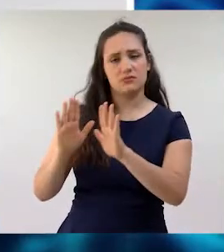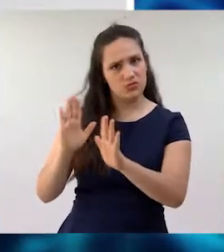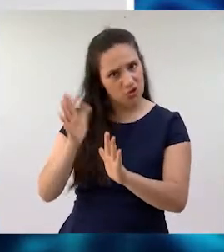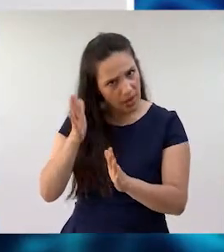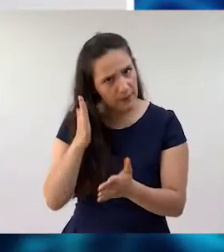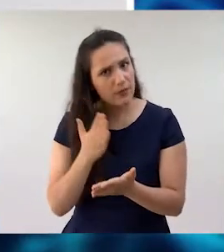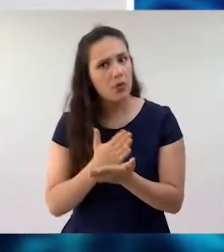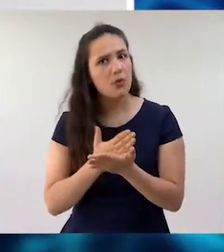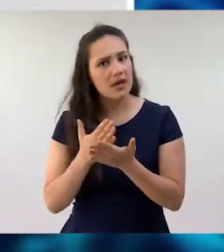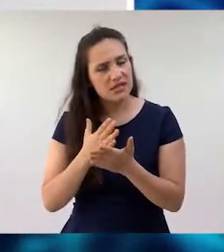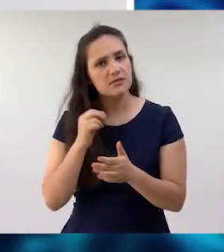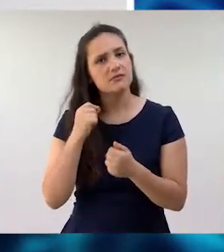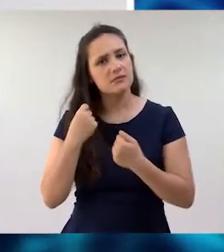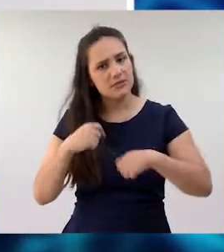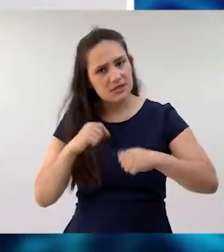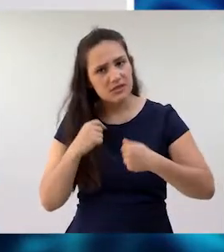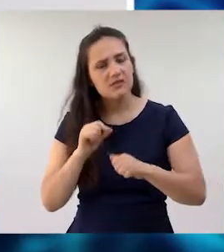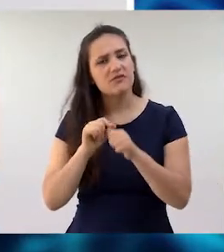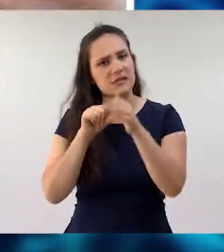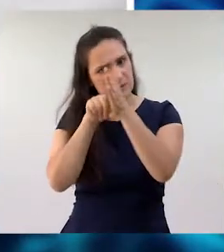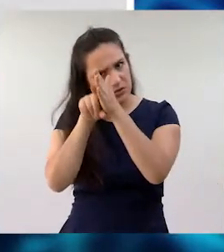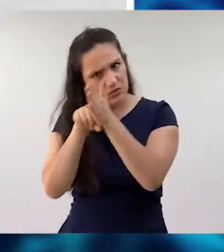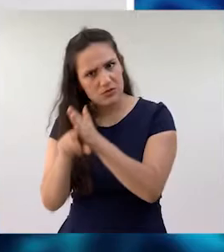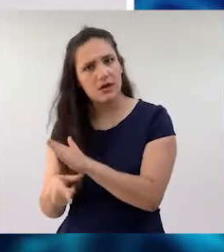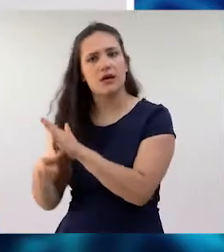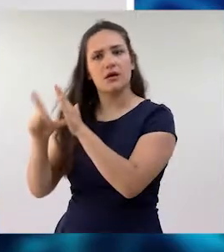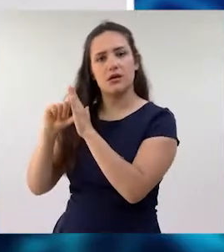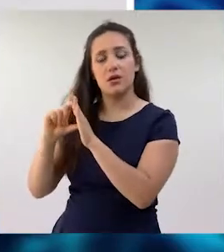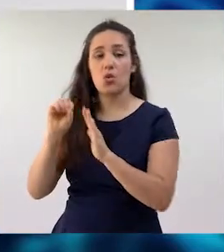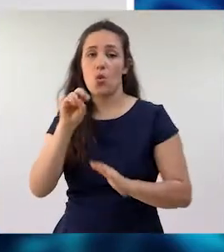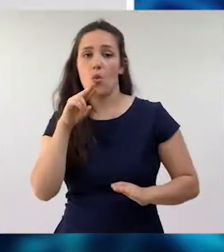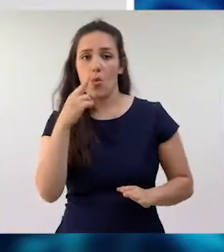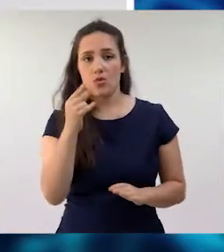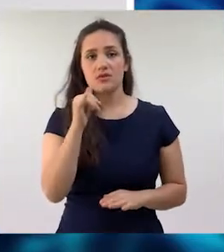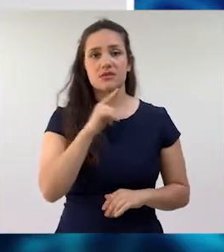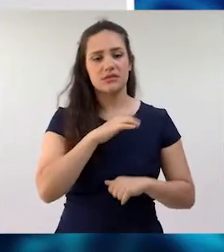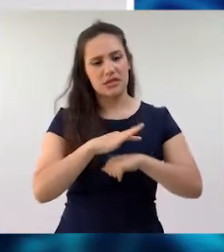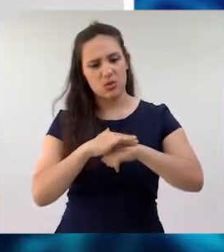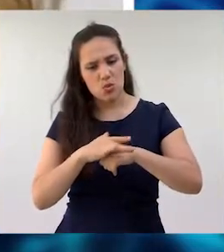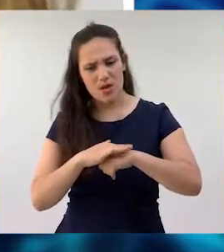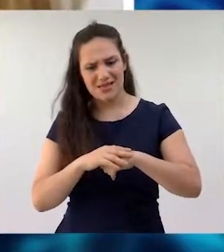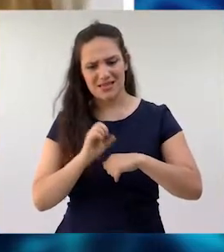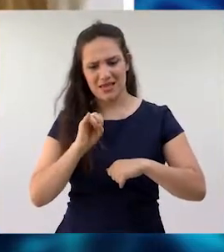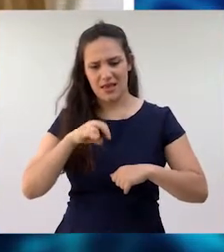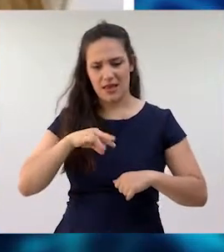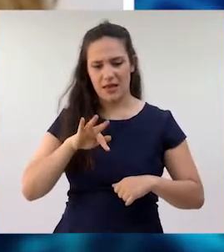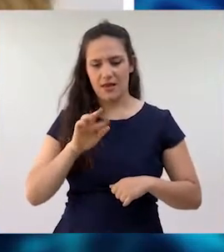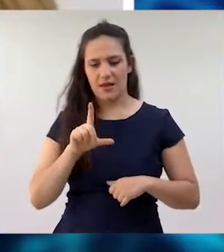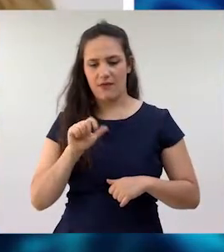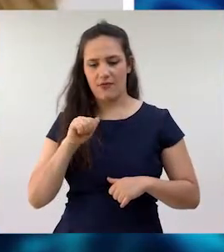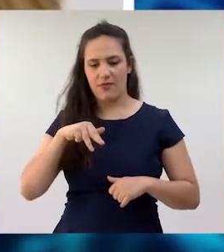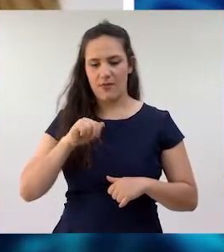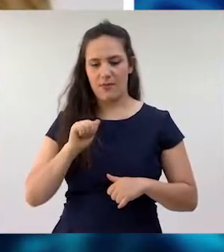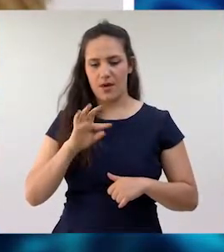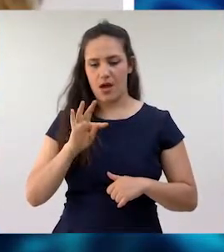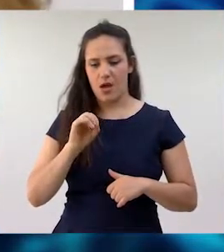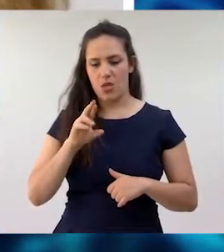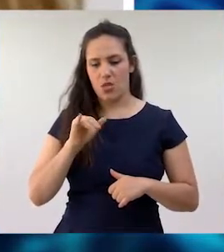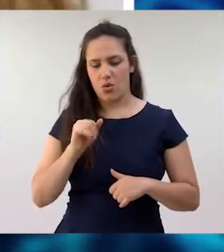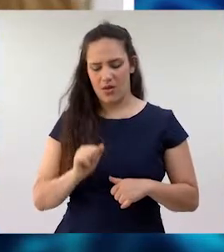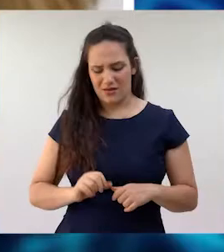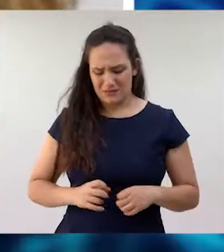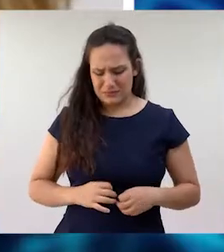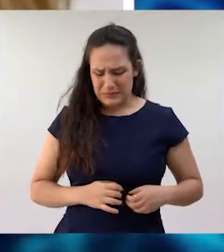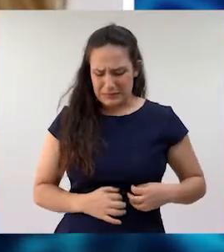anos antes do primeiro caso. Agora, se você tem doença inflamatória intestinal e acompanha, aí